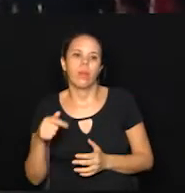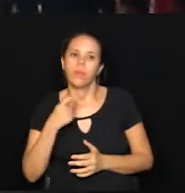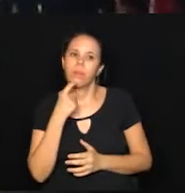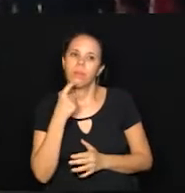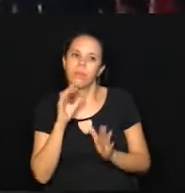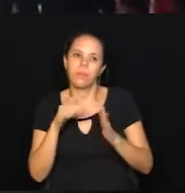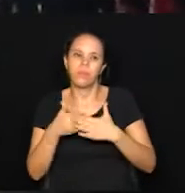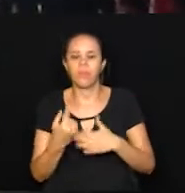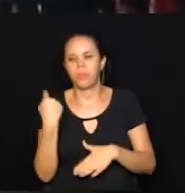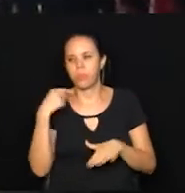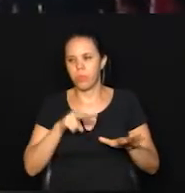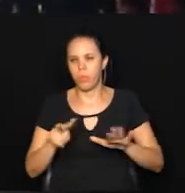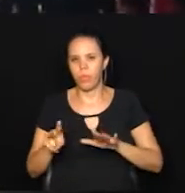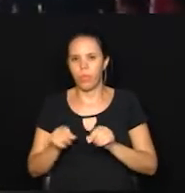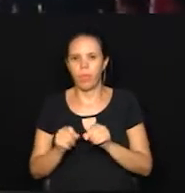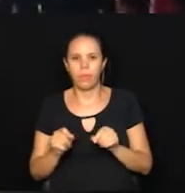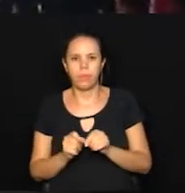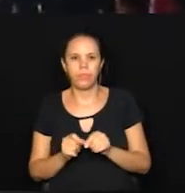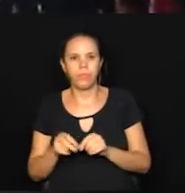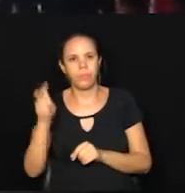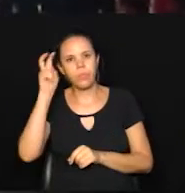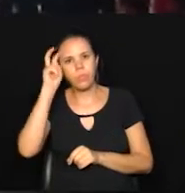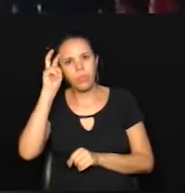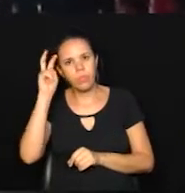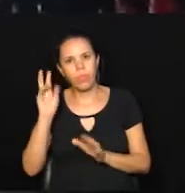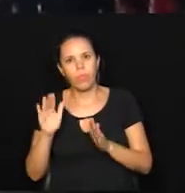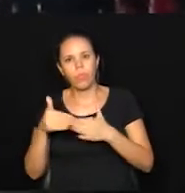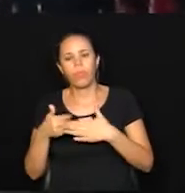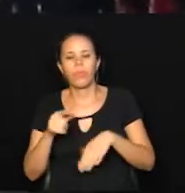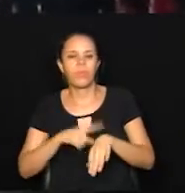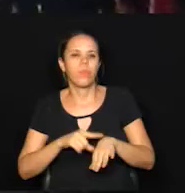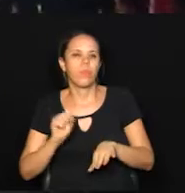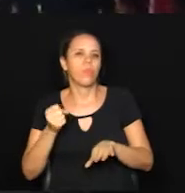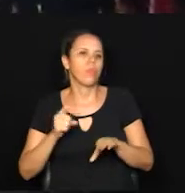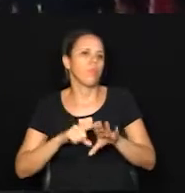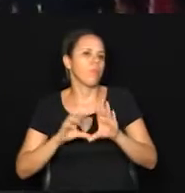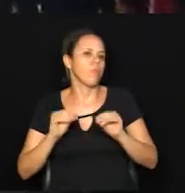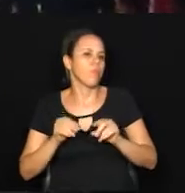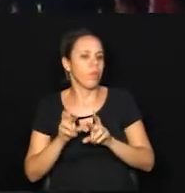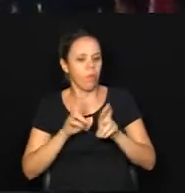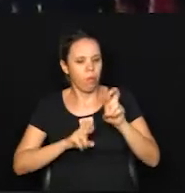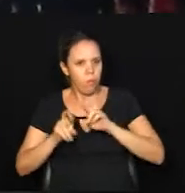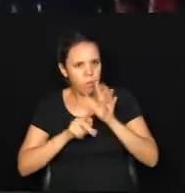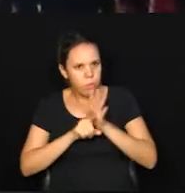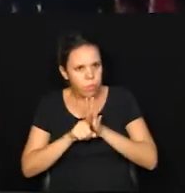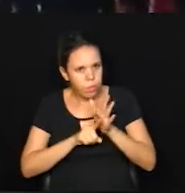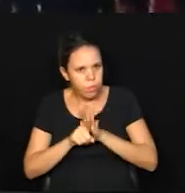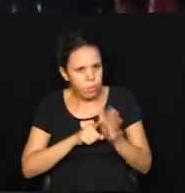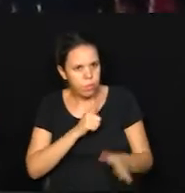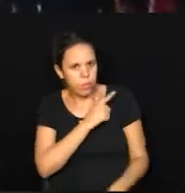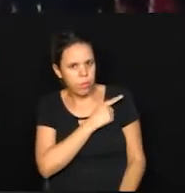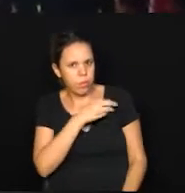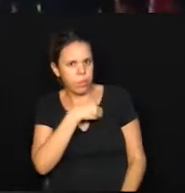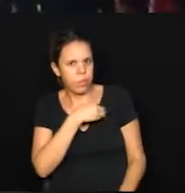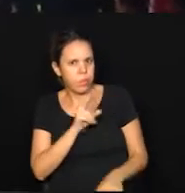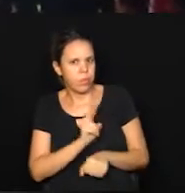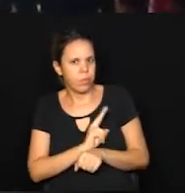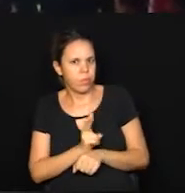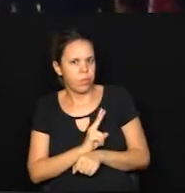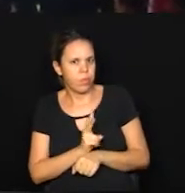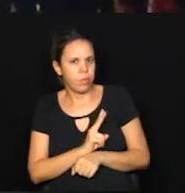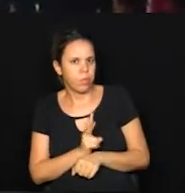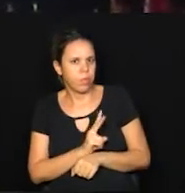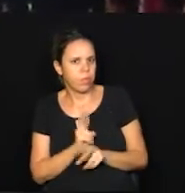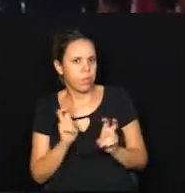começou na última semana, na última quinta-feira, com ações de fiscalização da Guarda Municipal. E é sobre